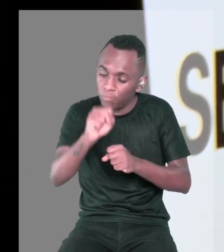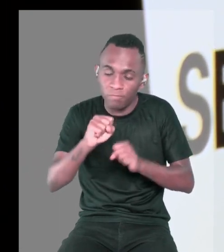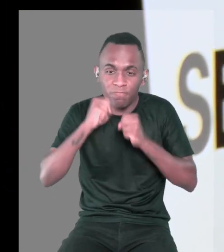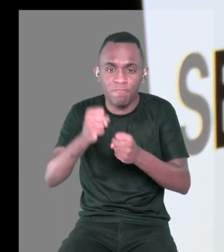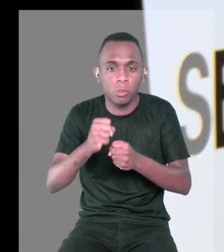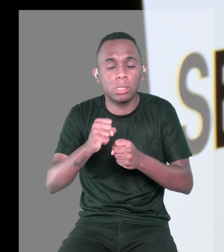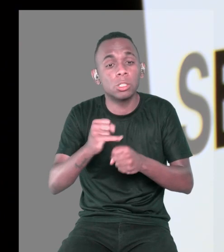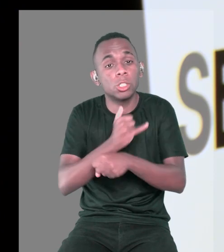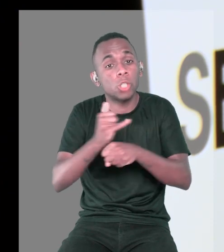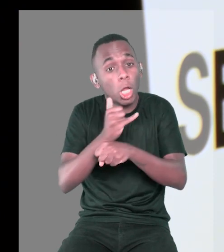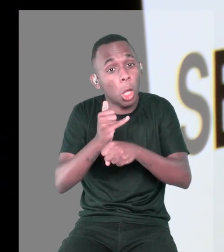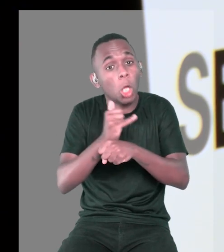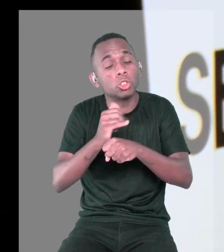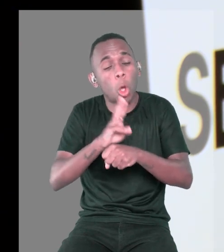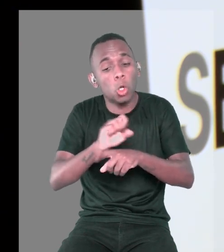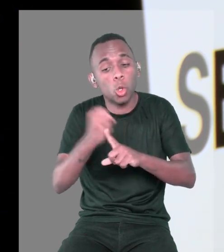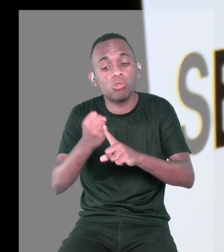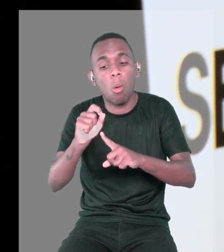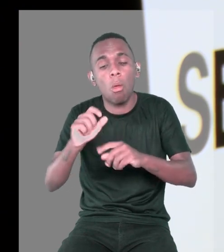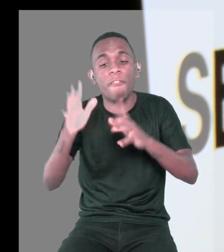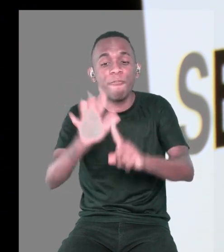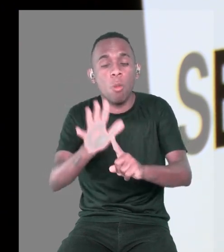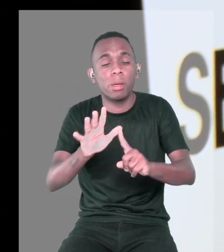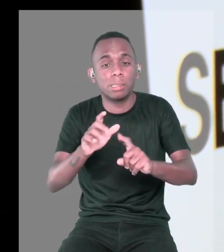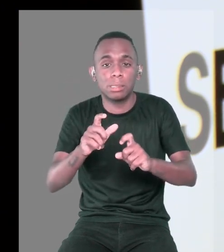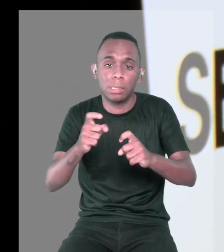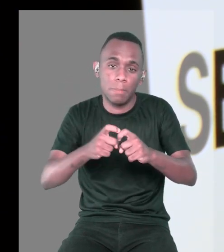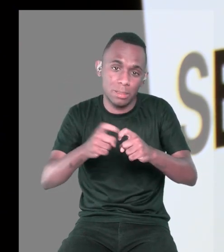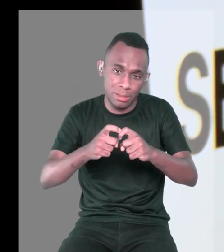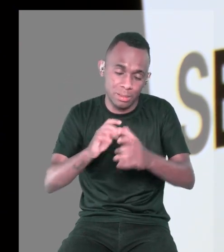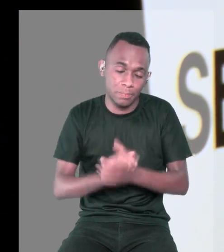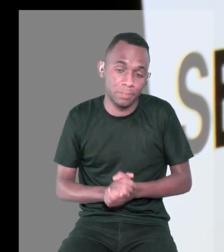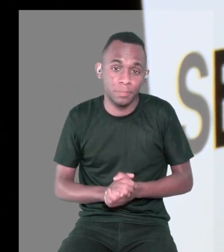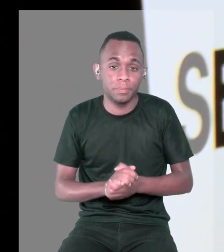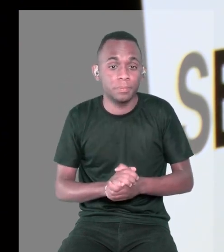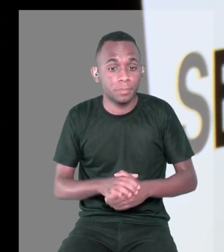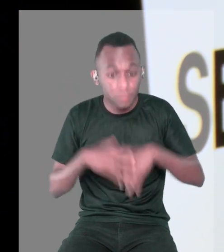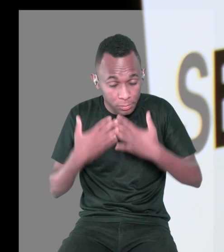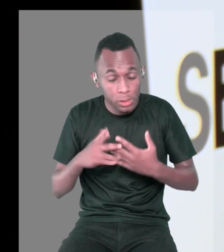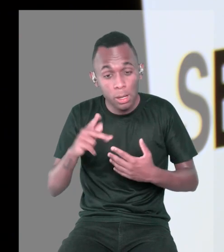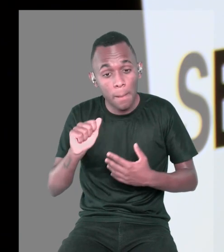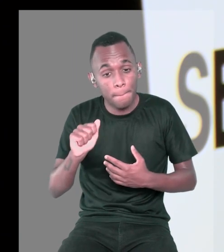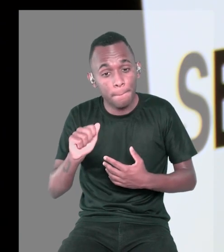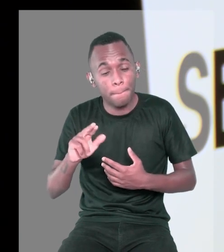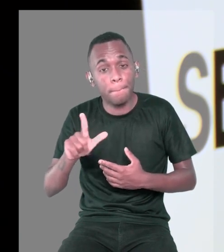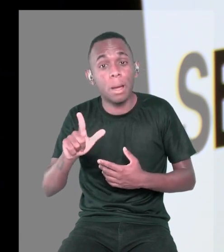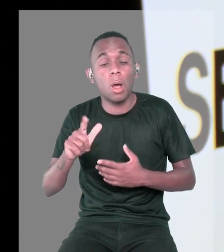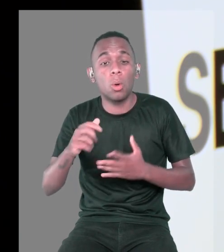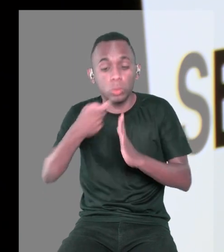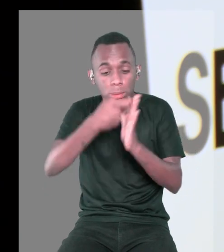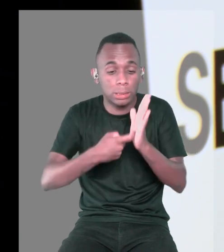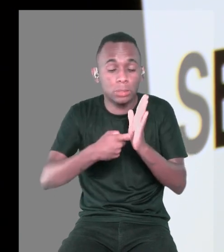dos dispositivos sociais, inclusive médicos, sobre o corpo. Paul Preciado abriu um